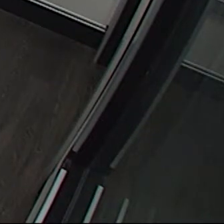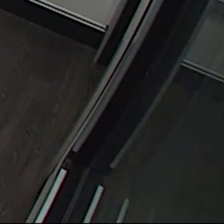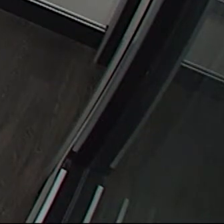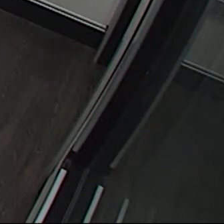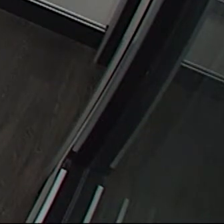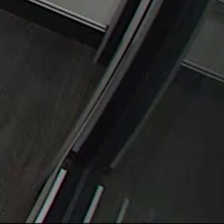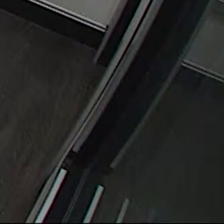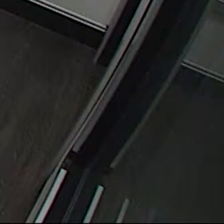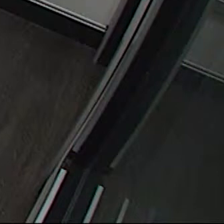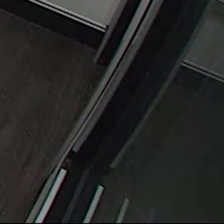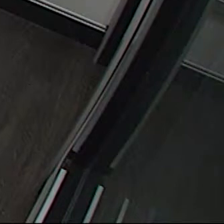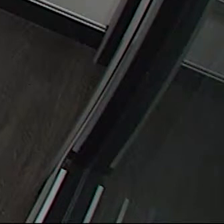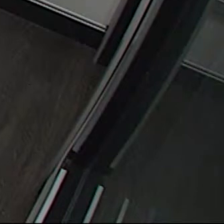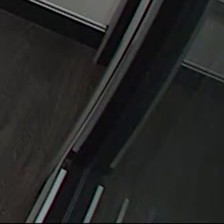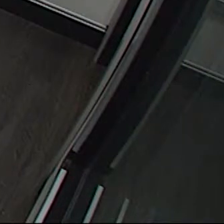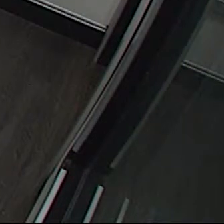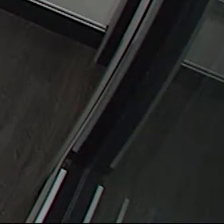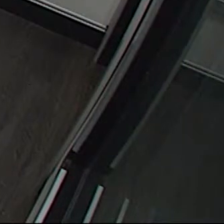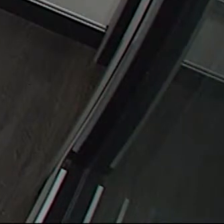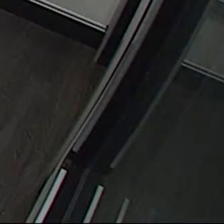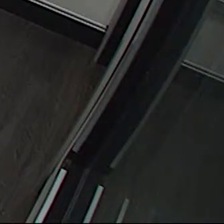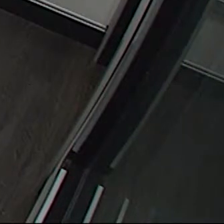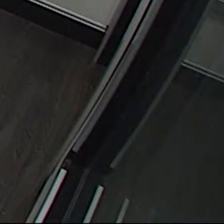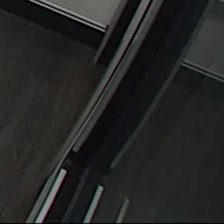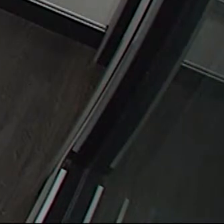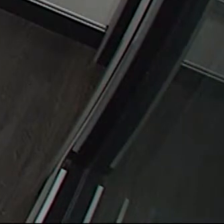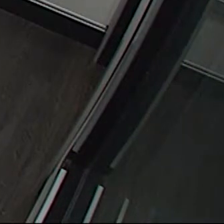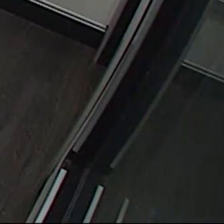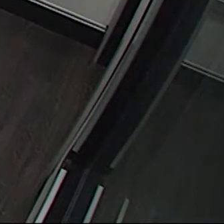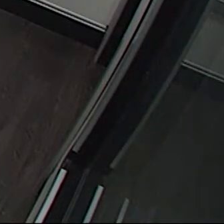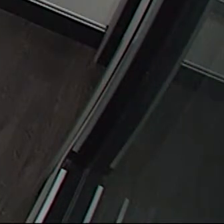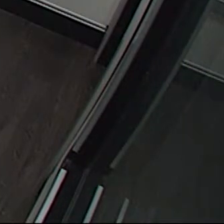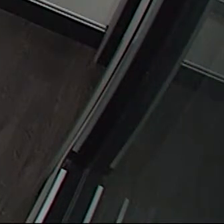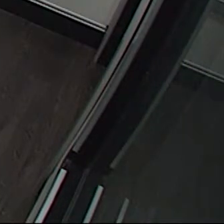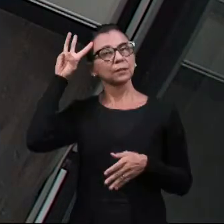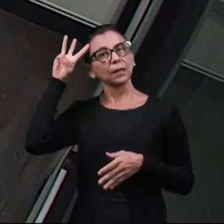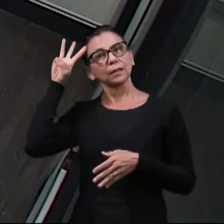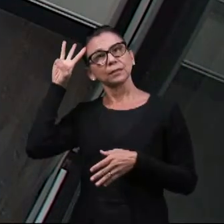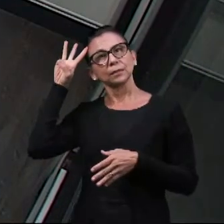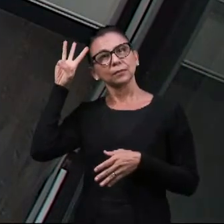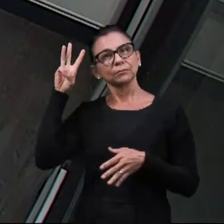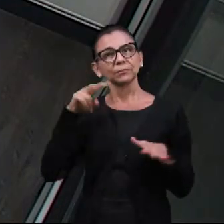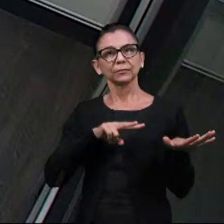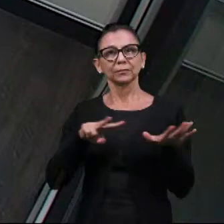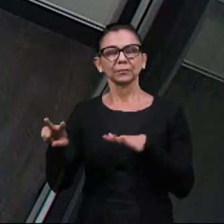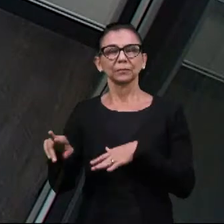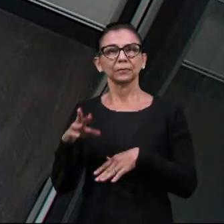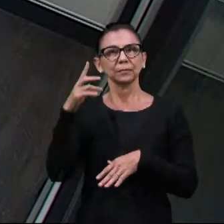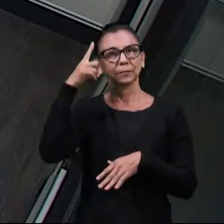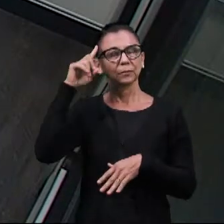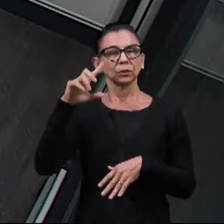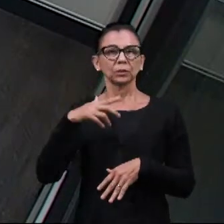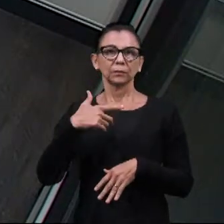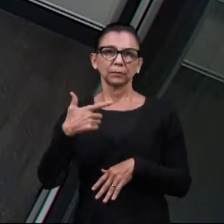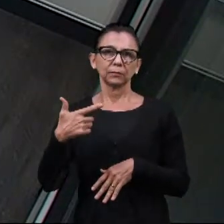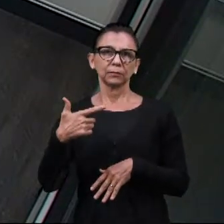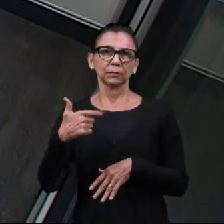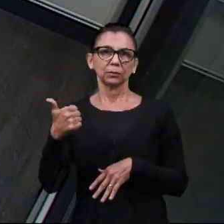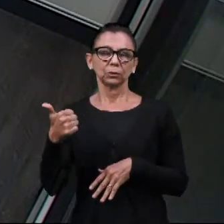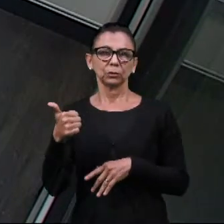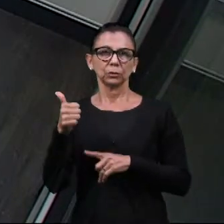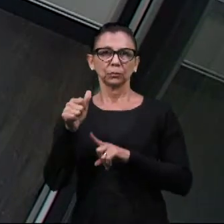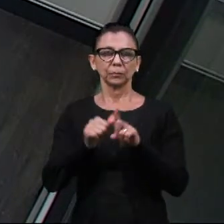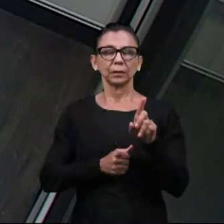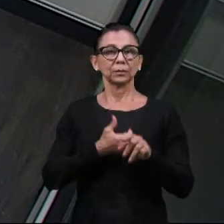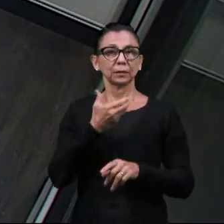7h34, horário de Brasília, desta terça-feira, dia 21, né? Dia 21 de dezembro de 2021.